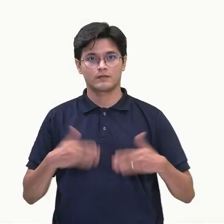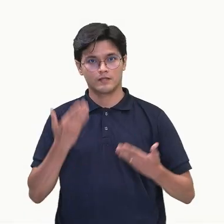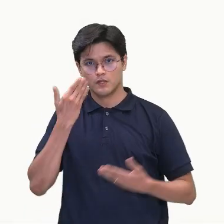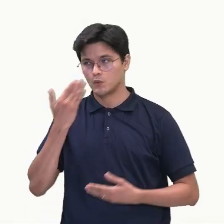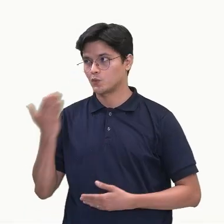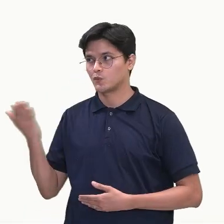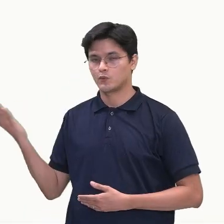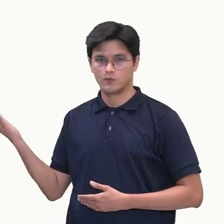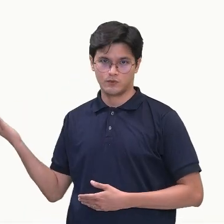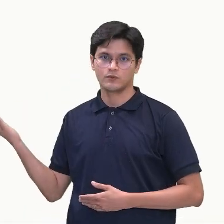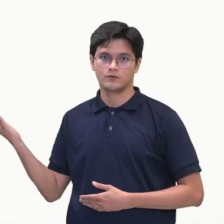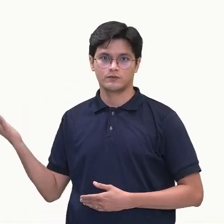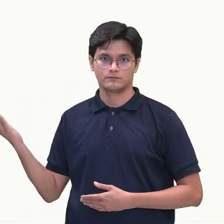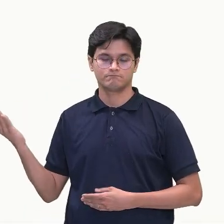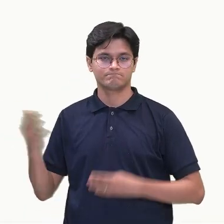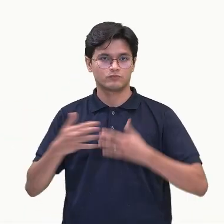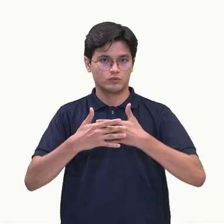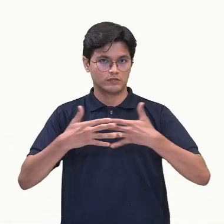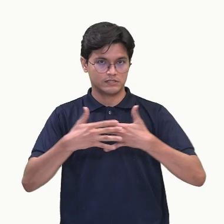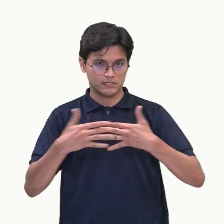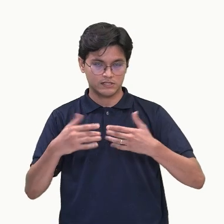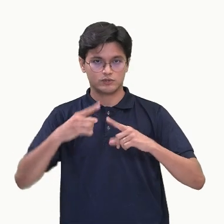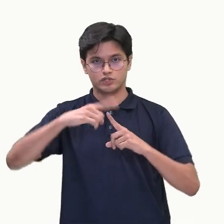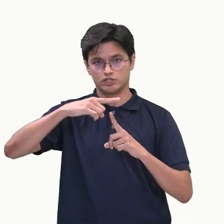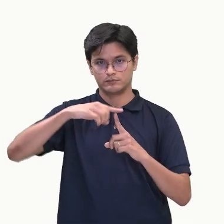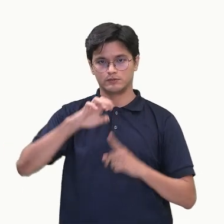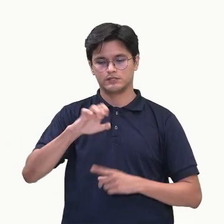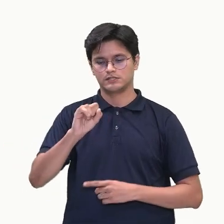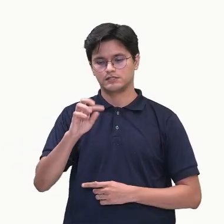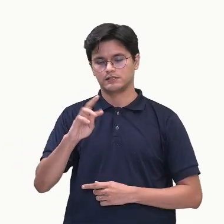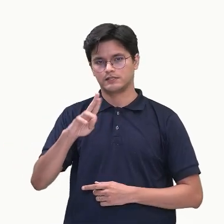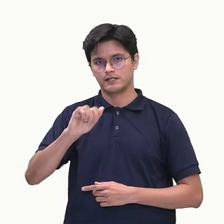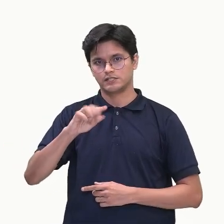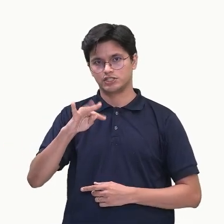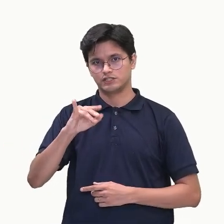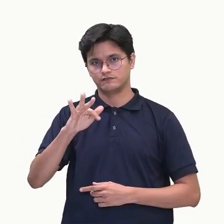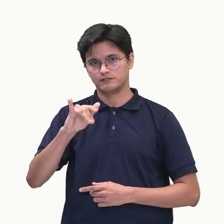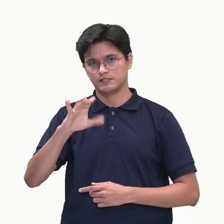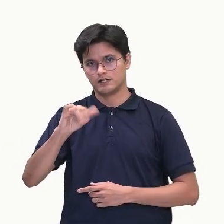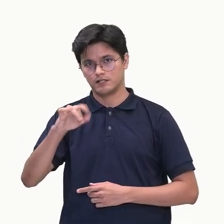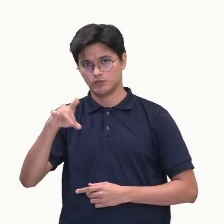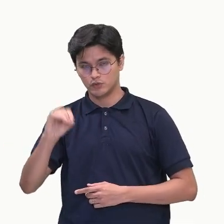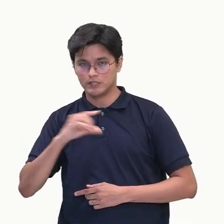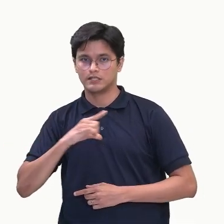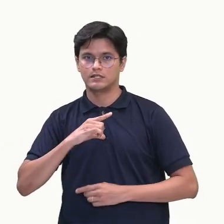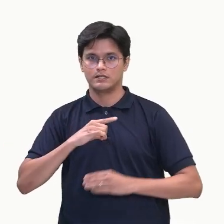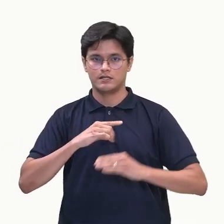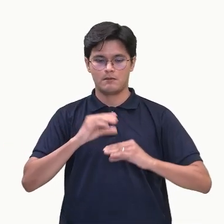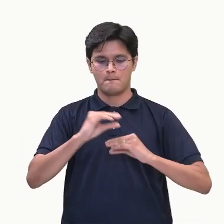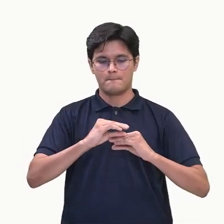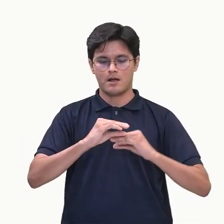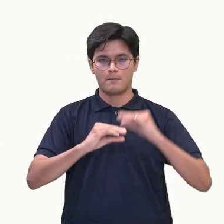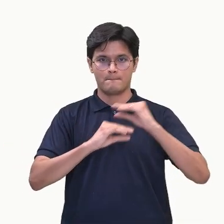como nós falamos, no tecido estratificado, temos várias camadas de células. Olha aí, temos várias camadas aqui. Ó. A primeira,